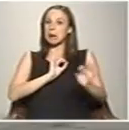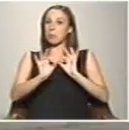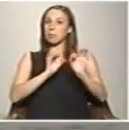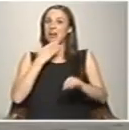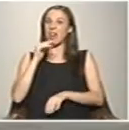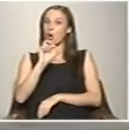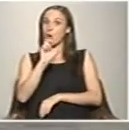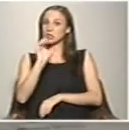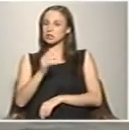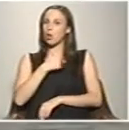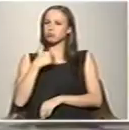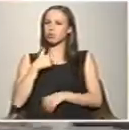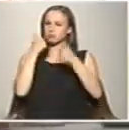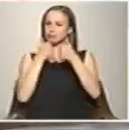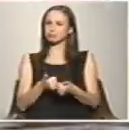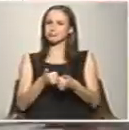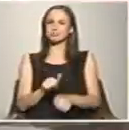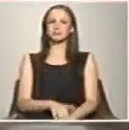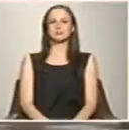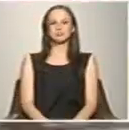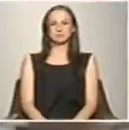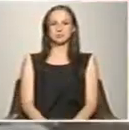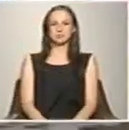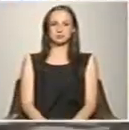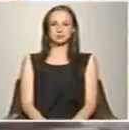80 com saúde.